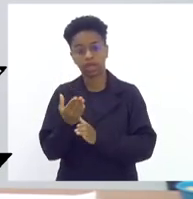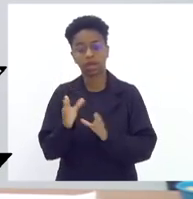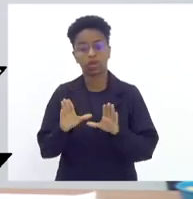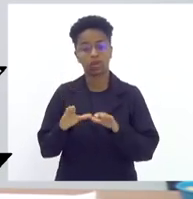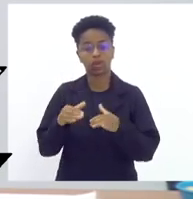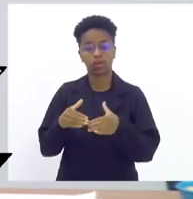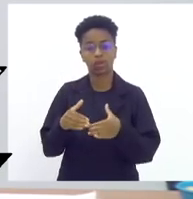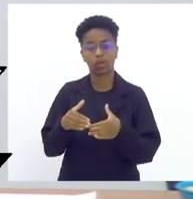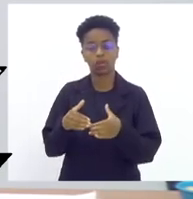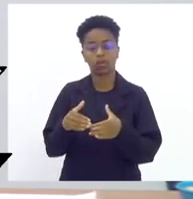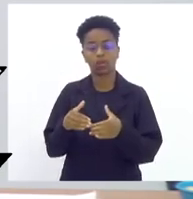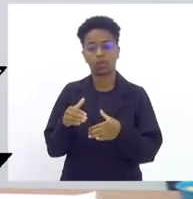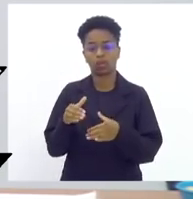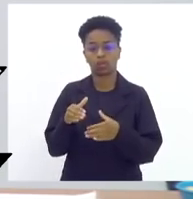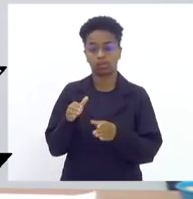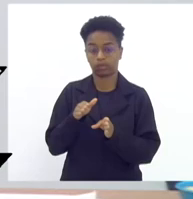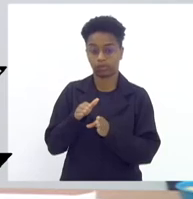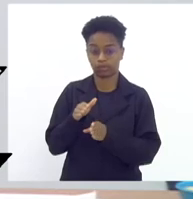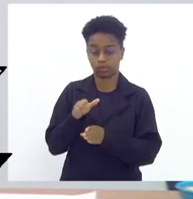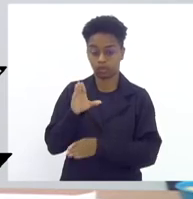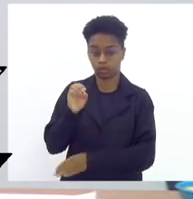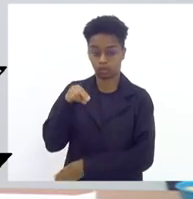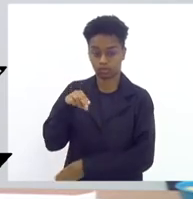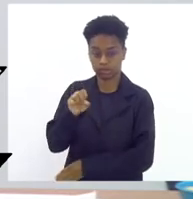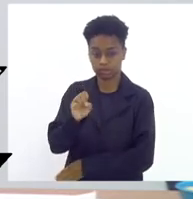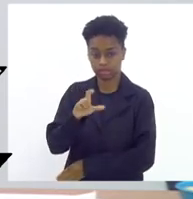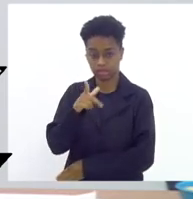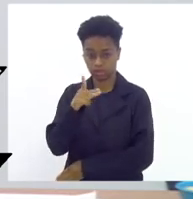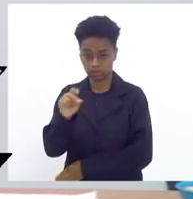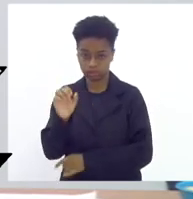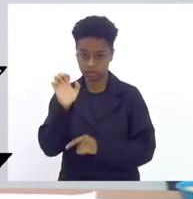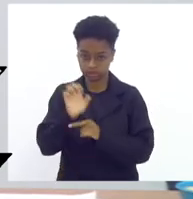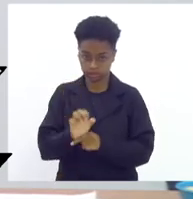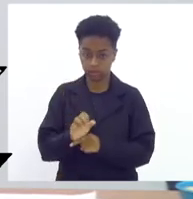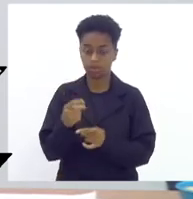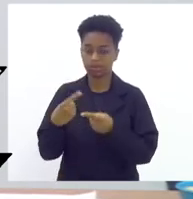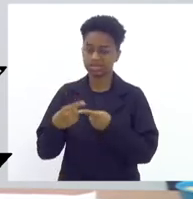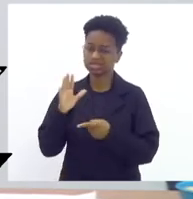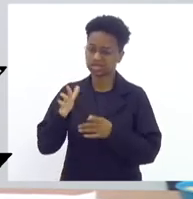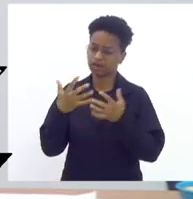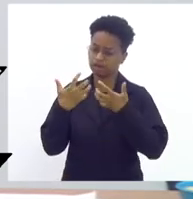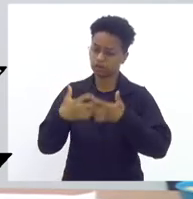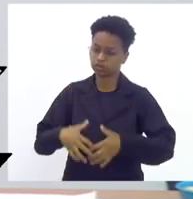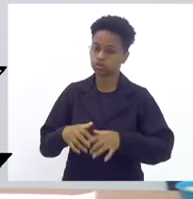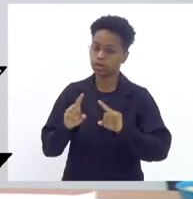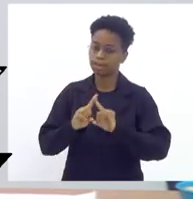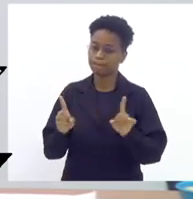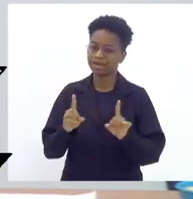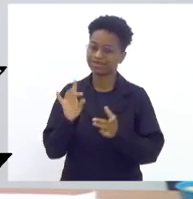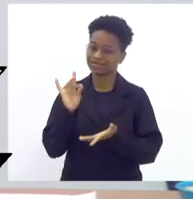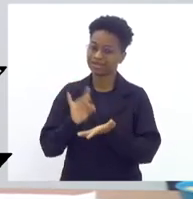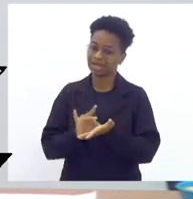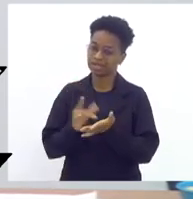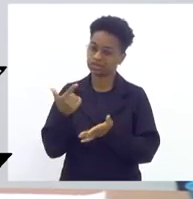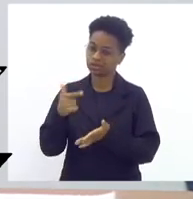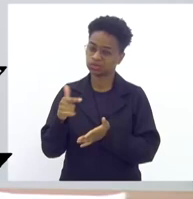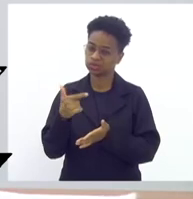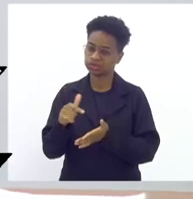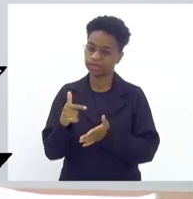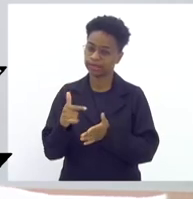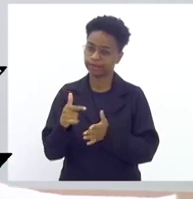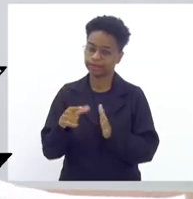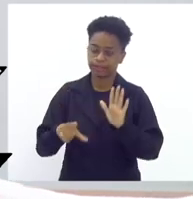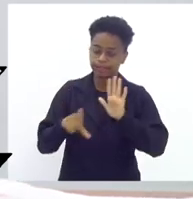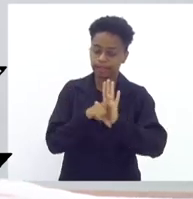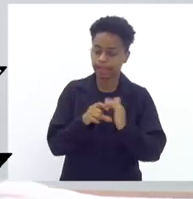Estadual porque eu sei Parme ele já funciona na prática como conselho mas eles não está fixado em força de